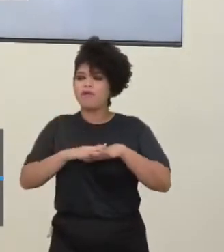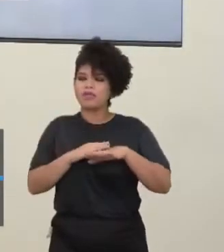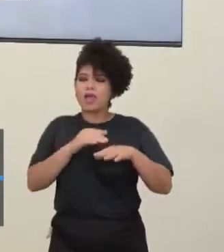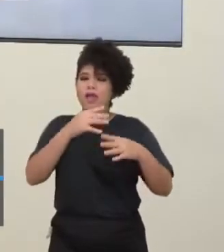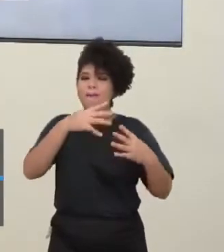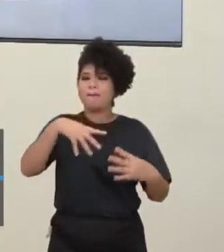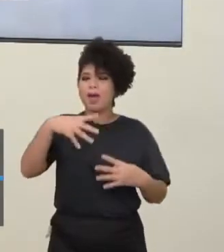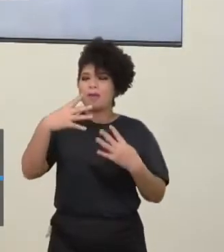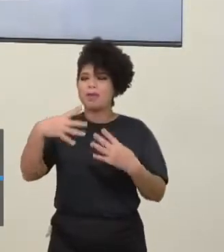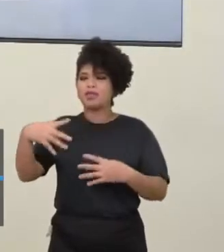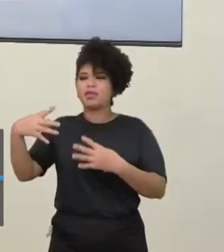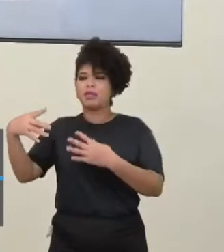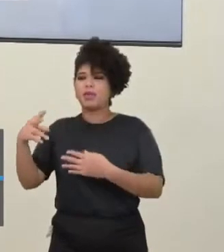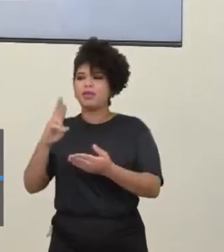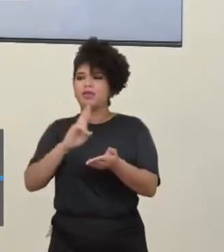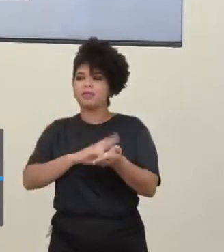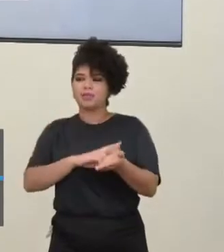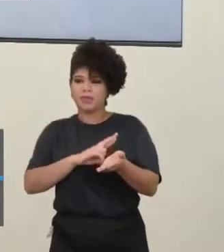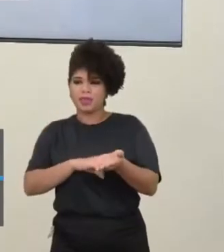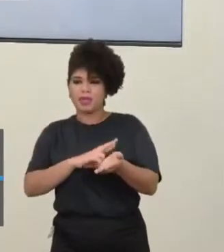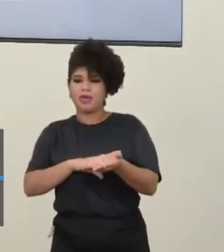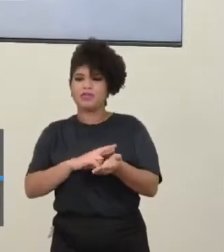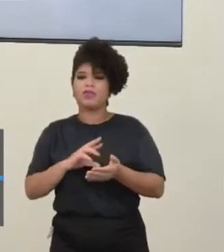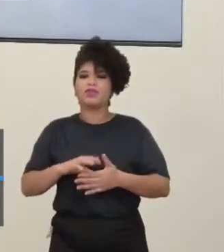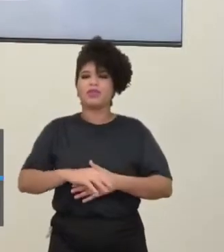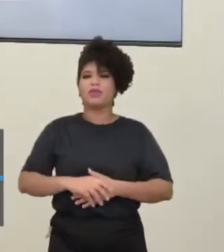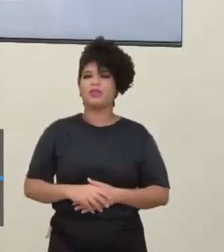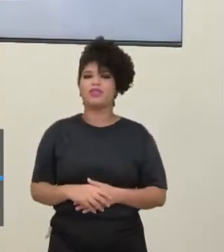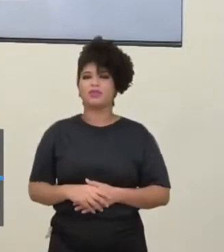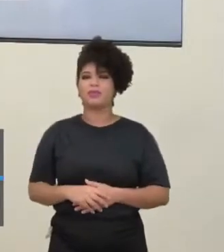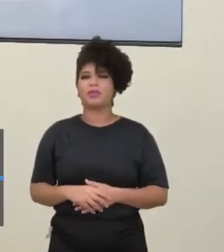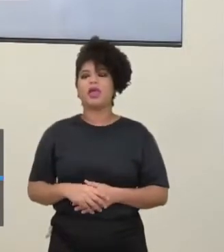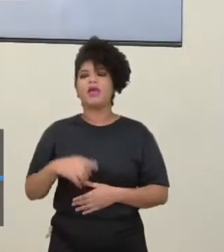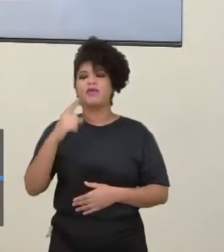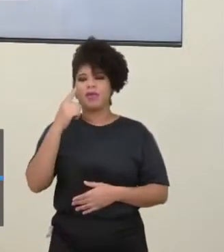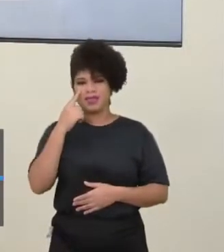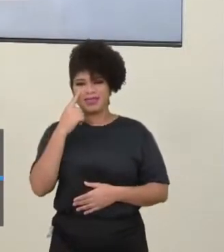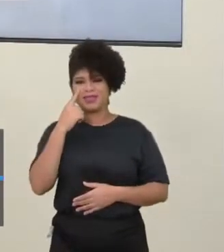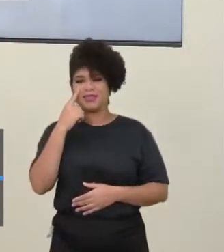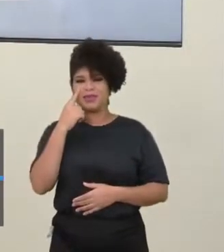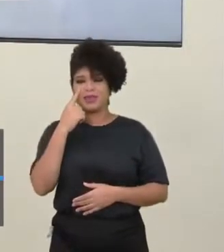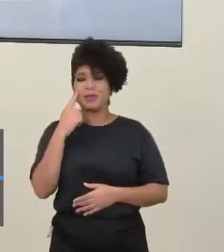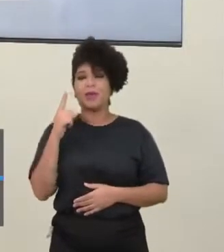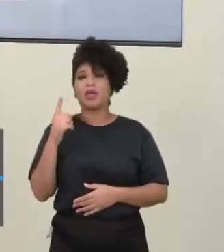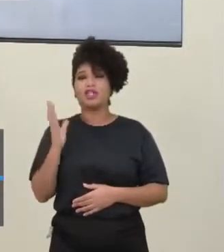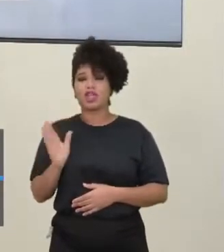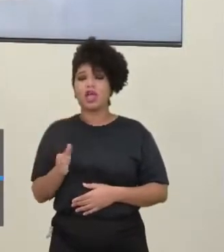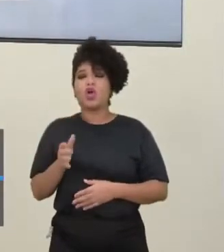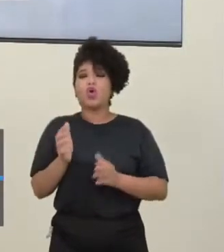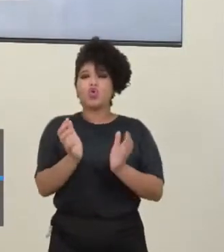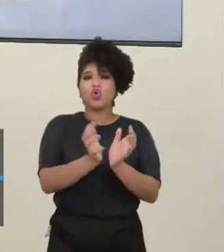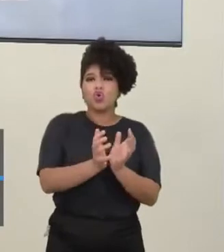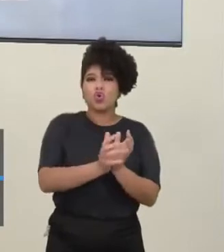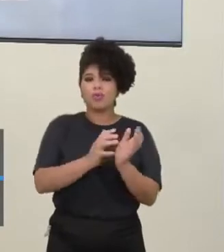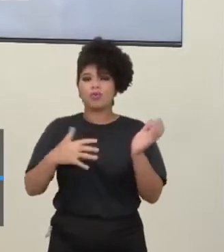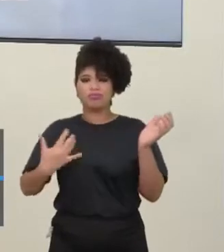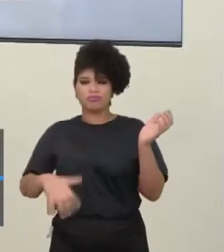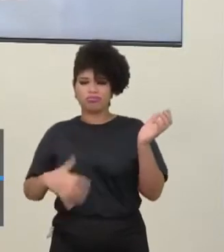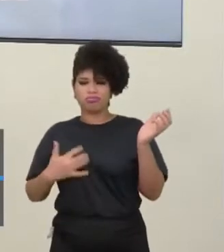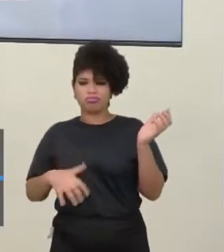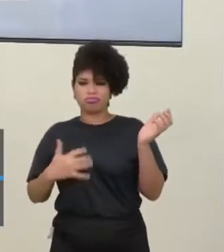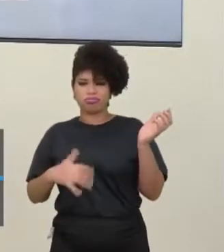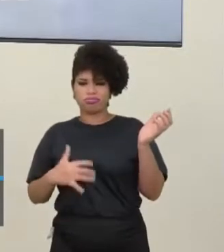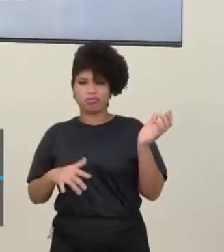modulações de voz. Então, às vezes a gente tem a mesma música gravada por cantores ou grupos musicais